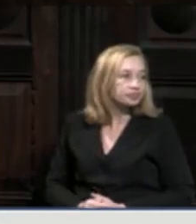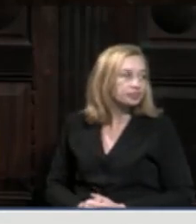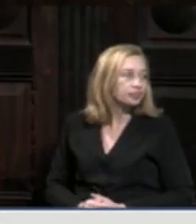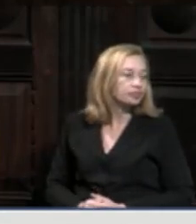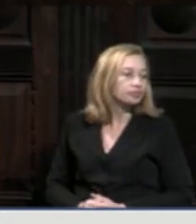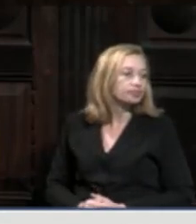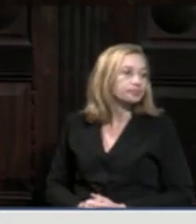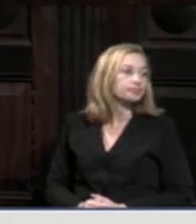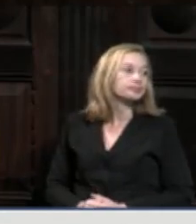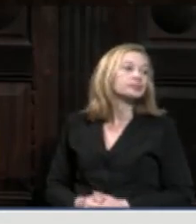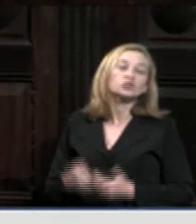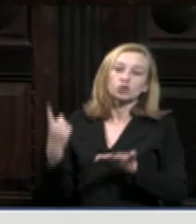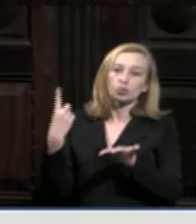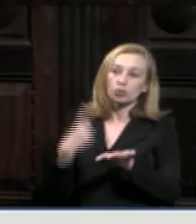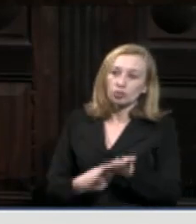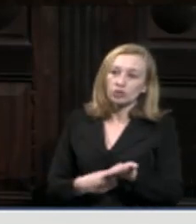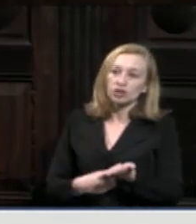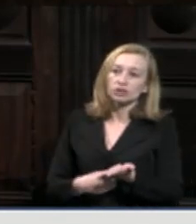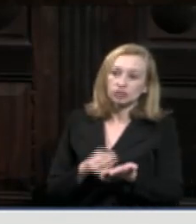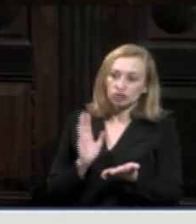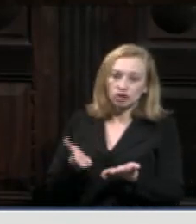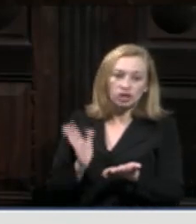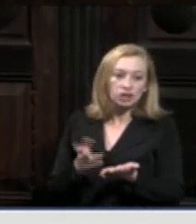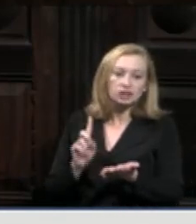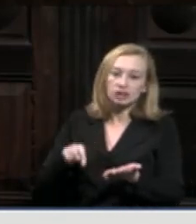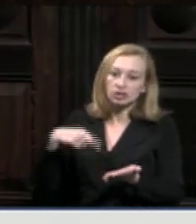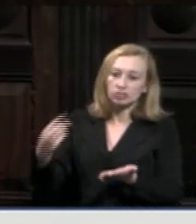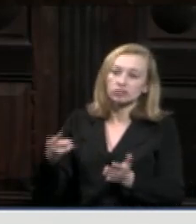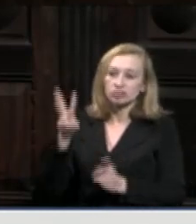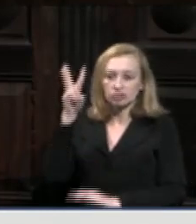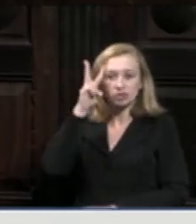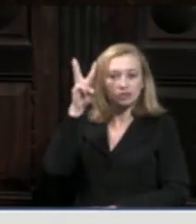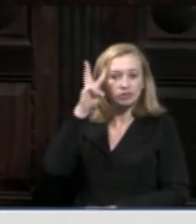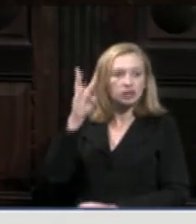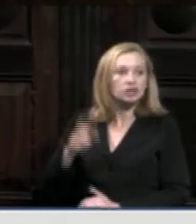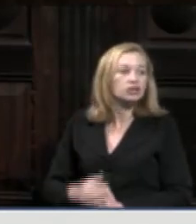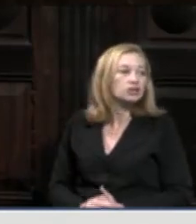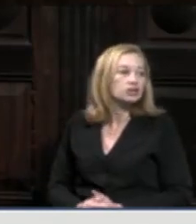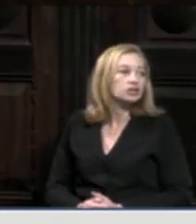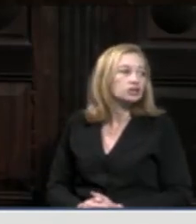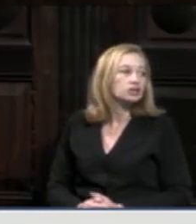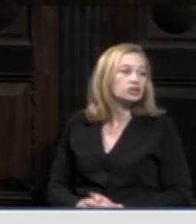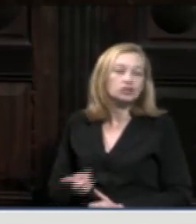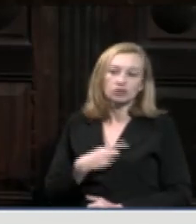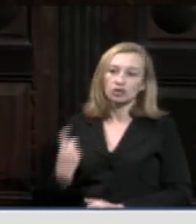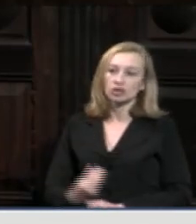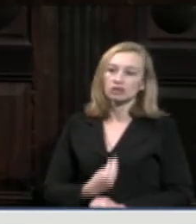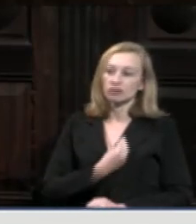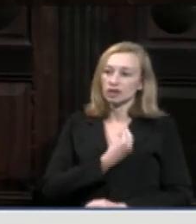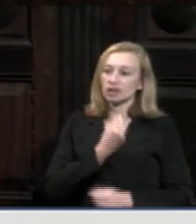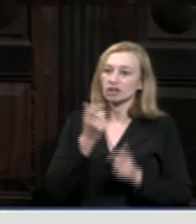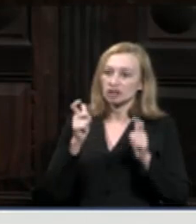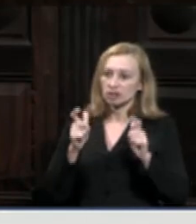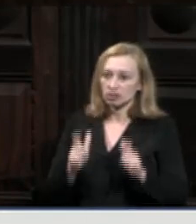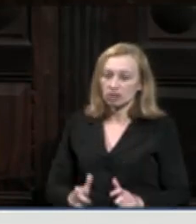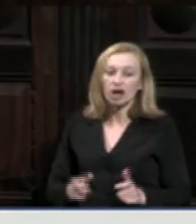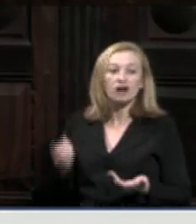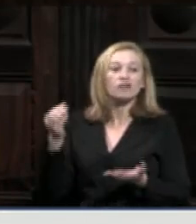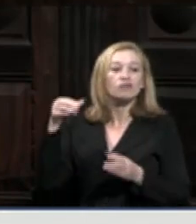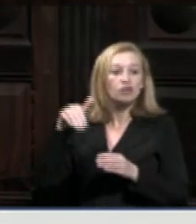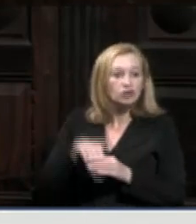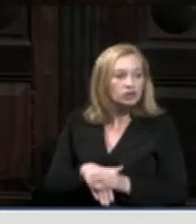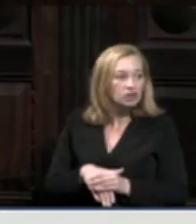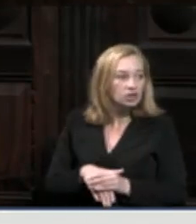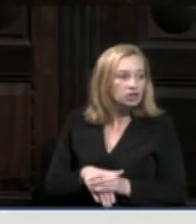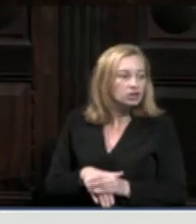assumiu esse compromisso e na próxima terça-feira estaremos aqui votando